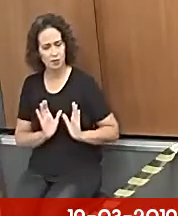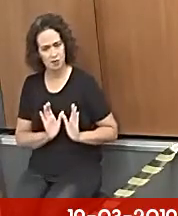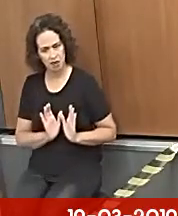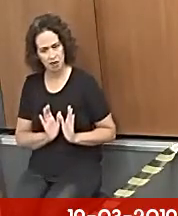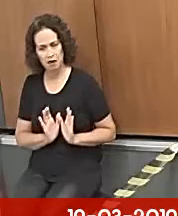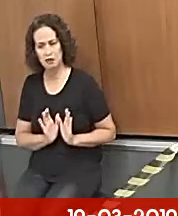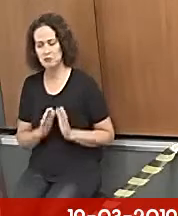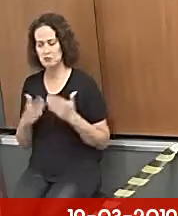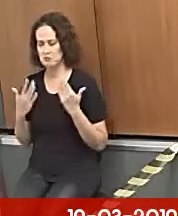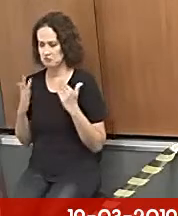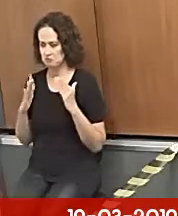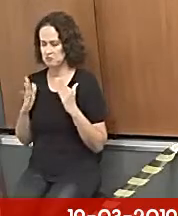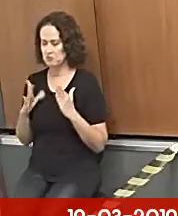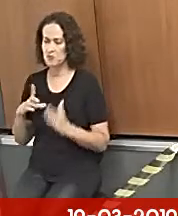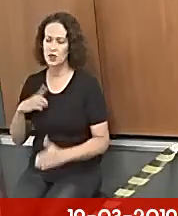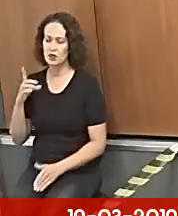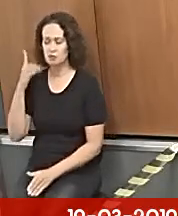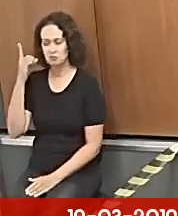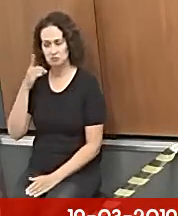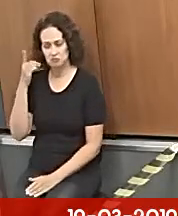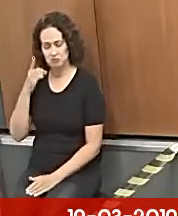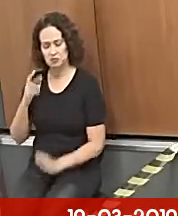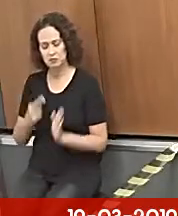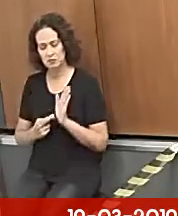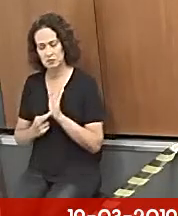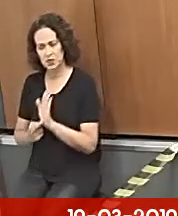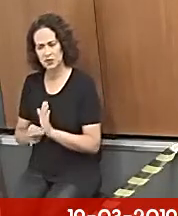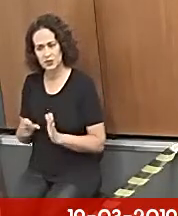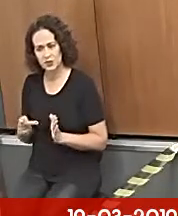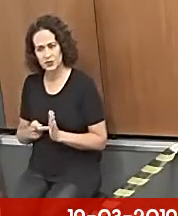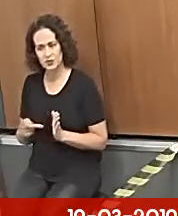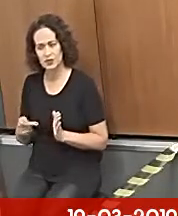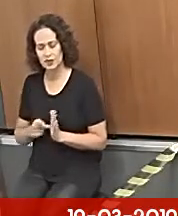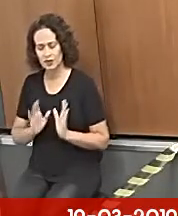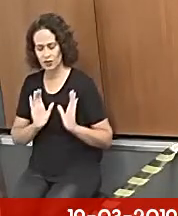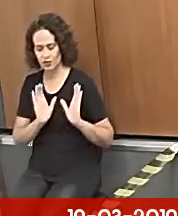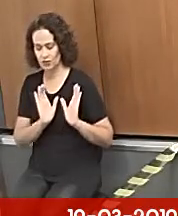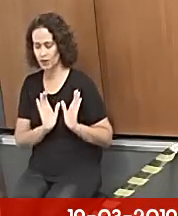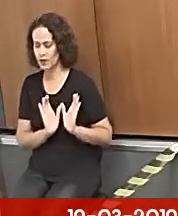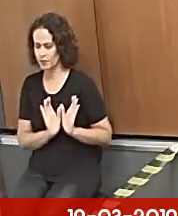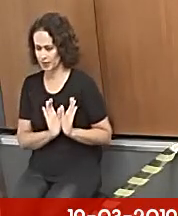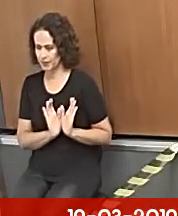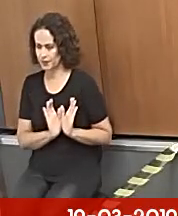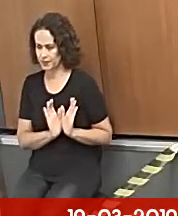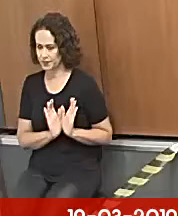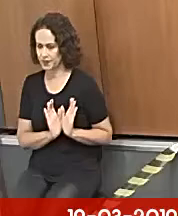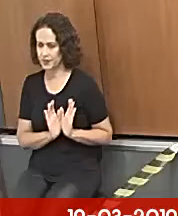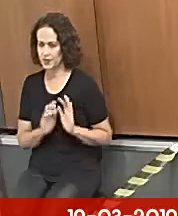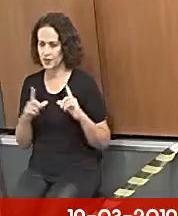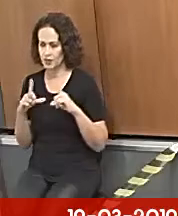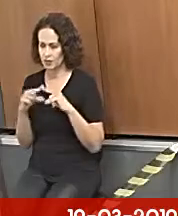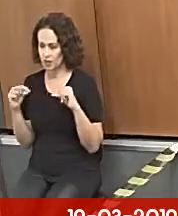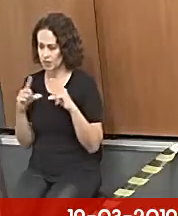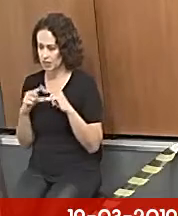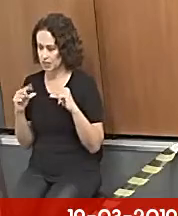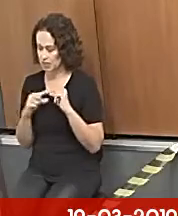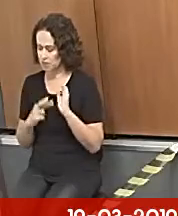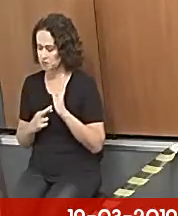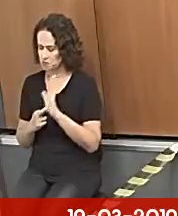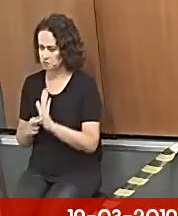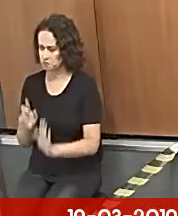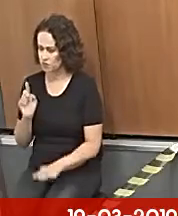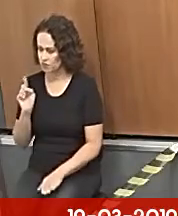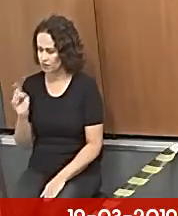privilégio de ter um deputado representa de verdade lá apae nem em brasília coisa que nós